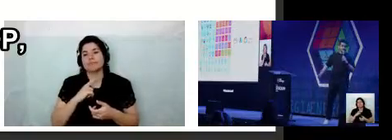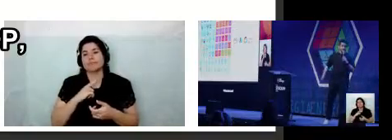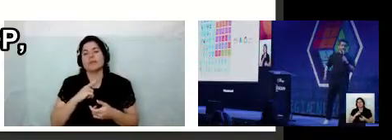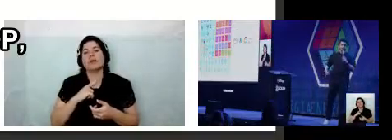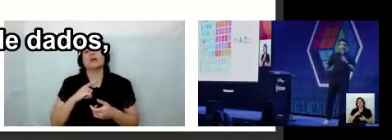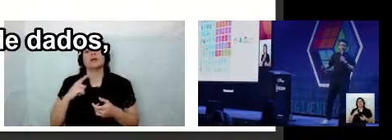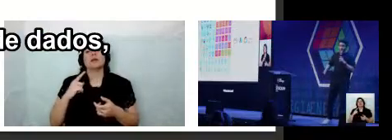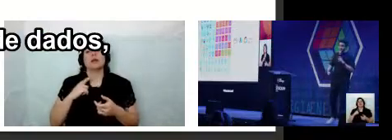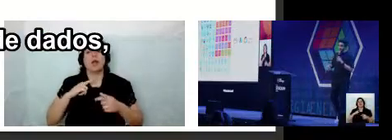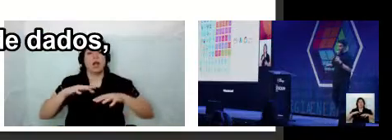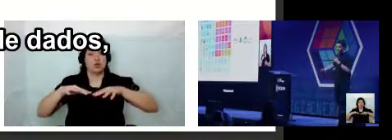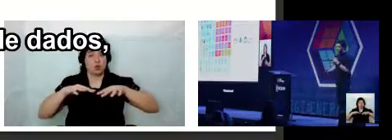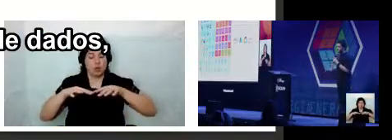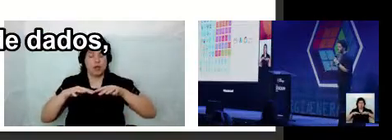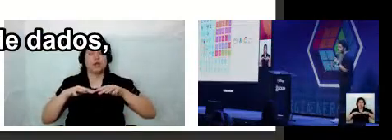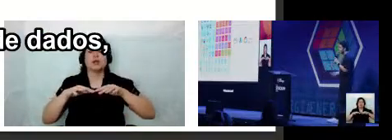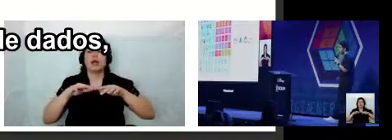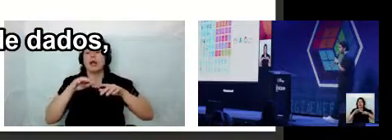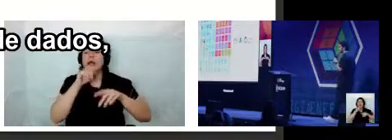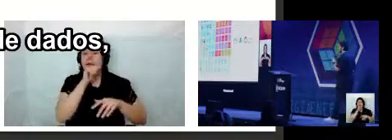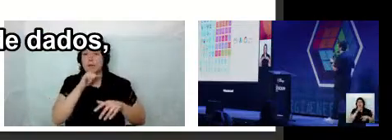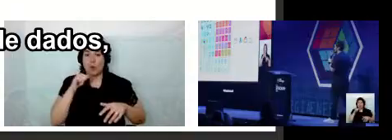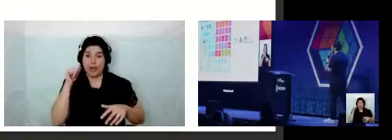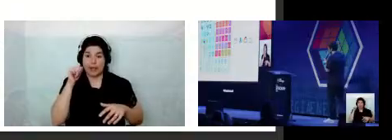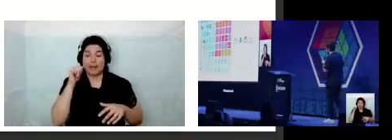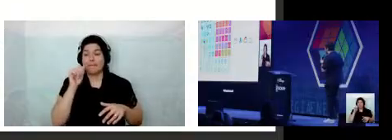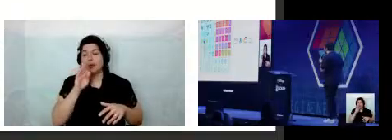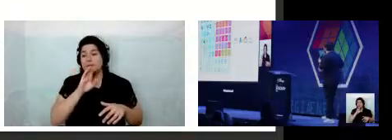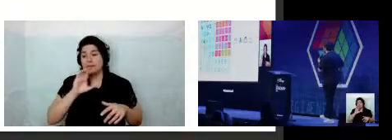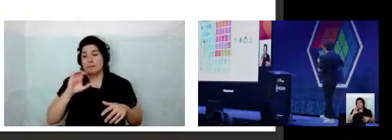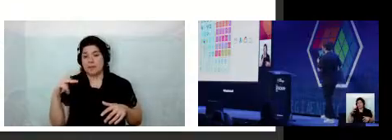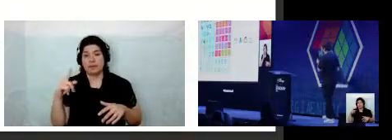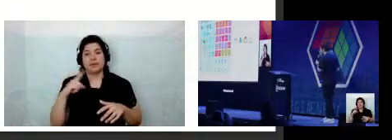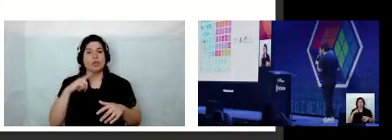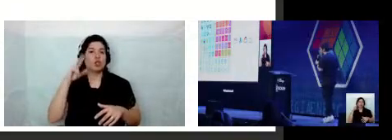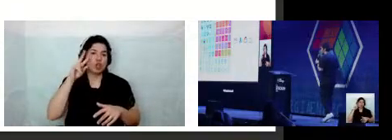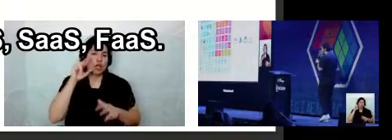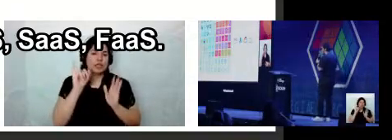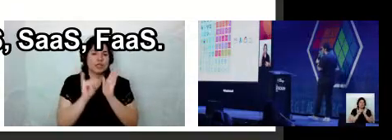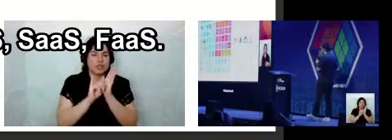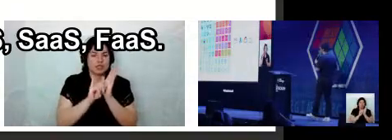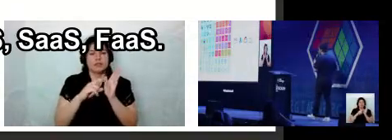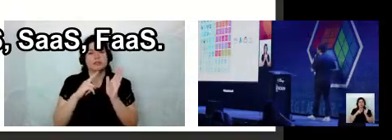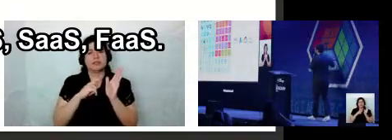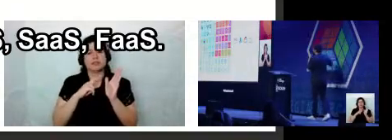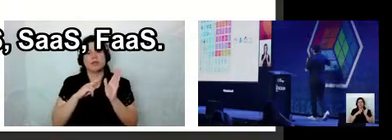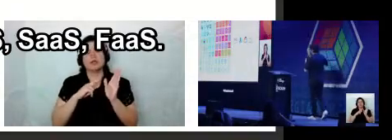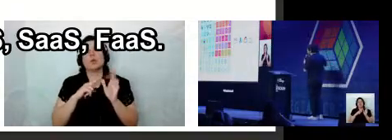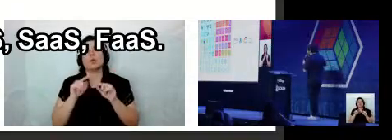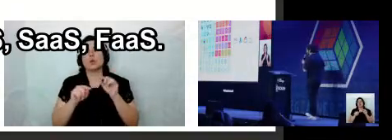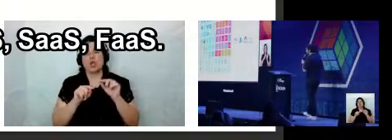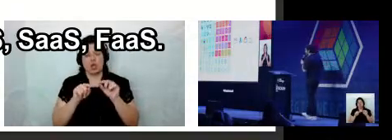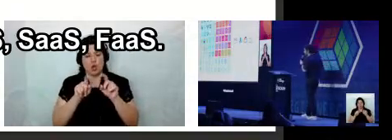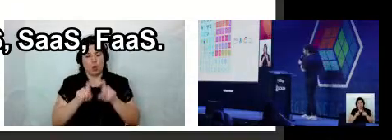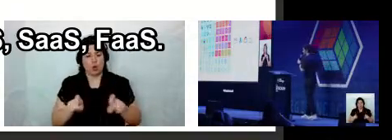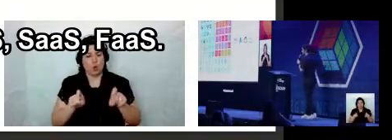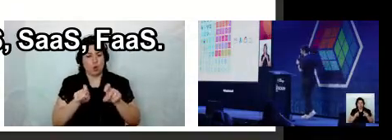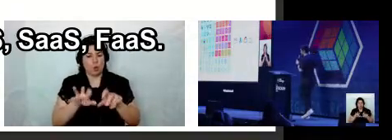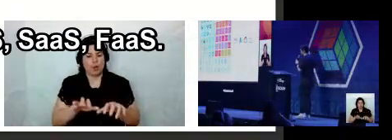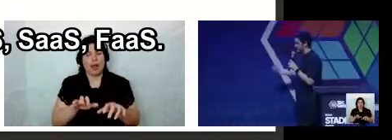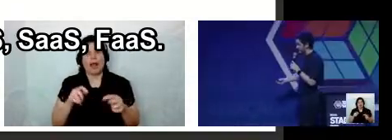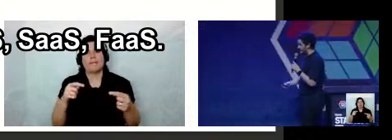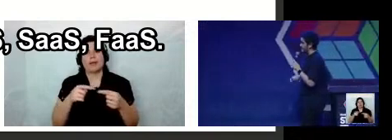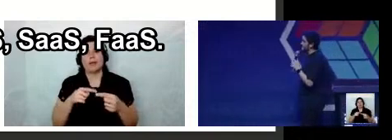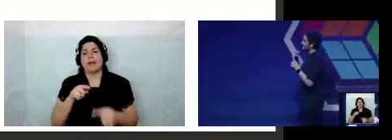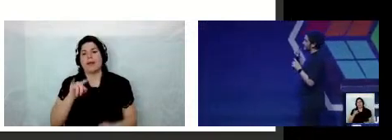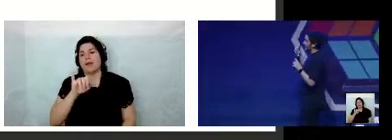e da GCP, de soluções de storage, base de dados, identidade, compute, e aí compute abordando IaaS, PaaS,